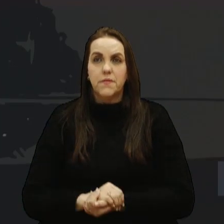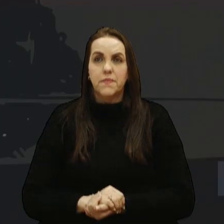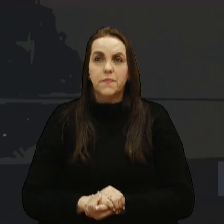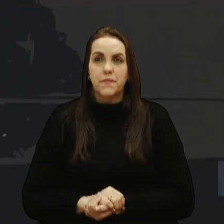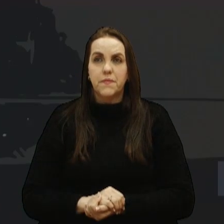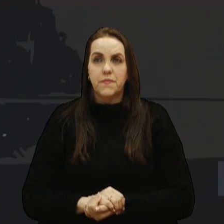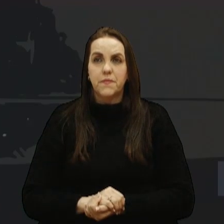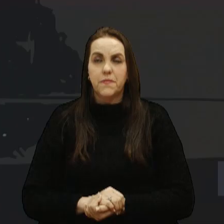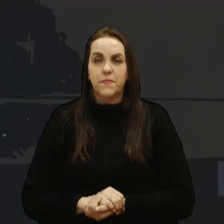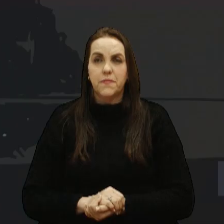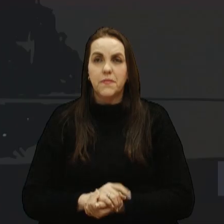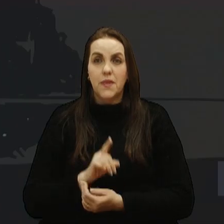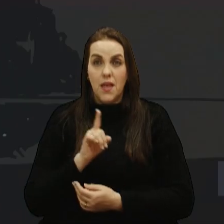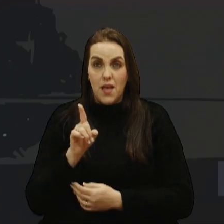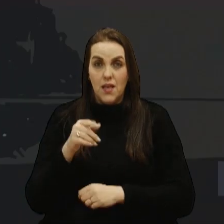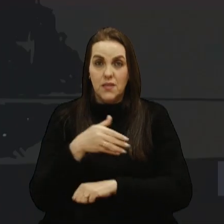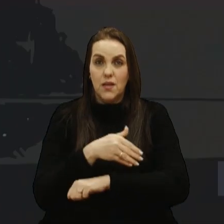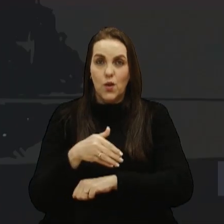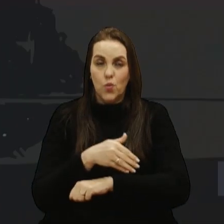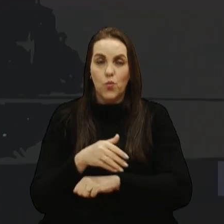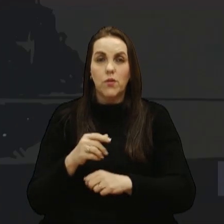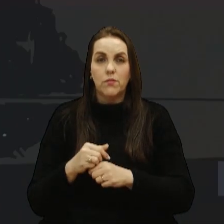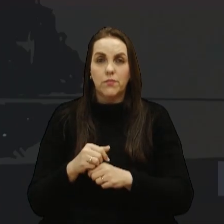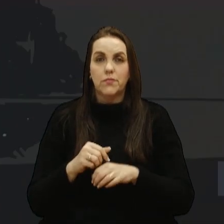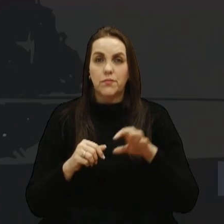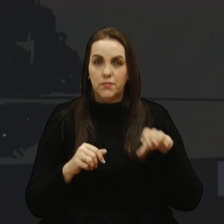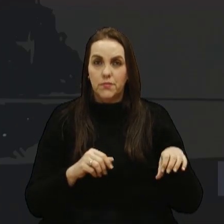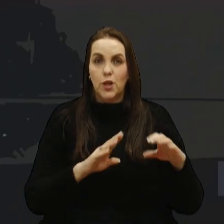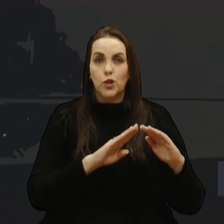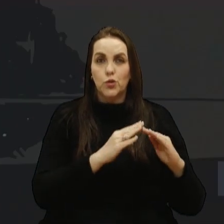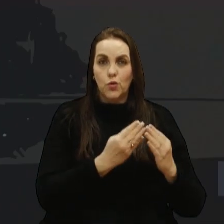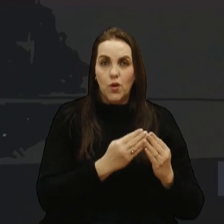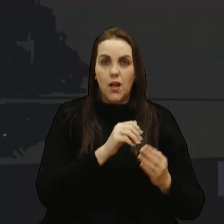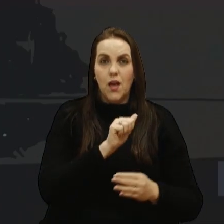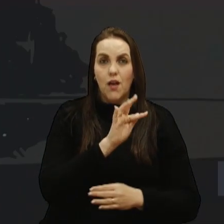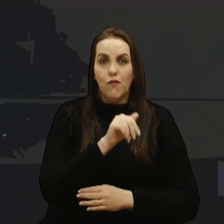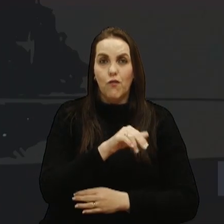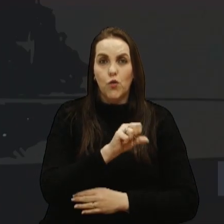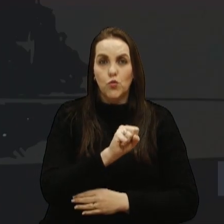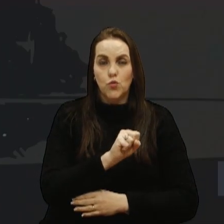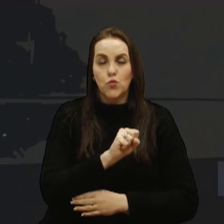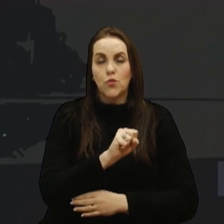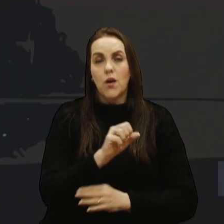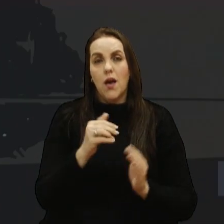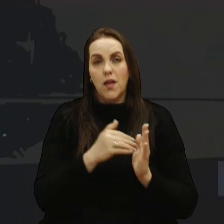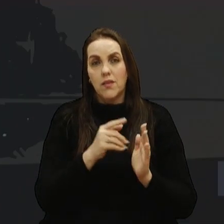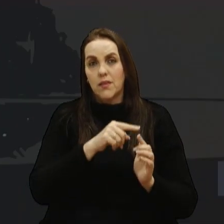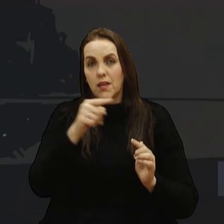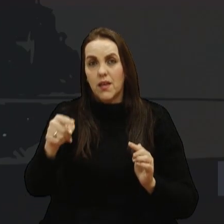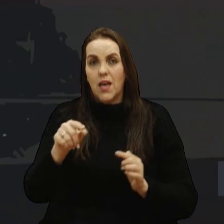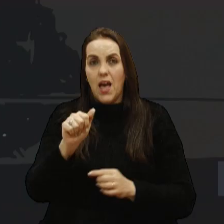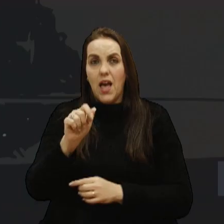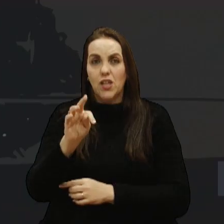A João Lian, ela liga ali a Escola Afonso Seco até Atílio